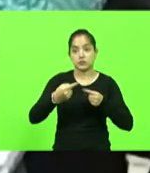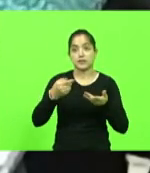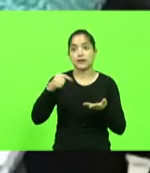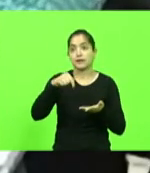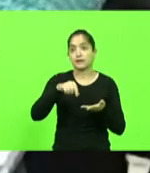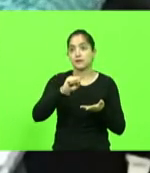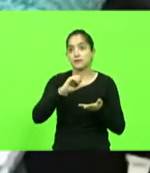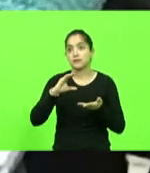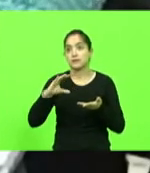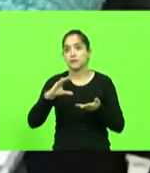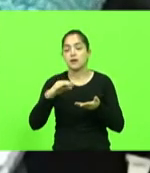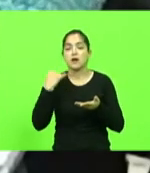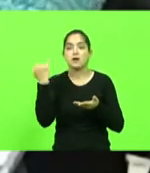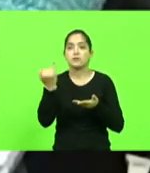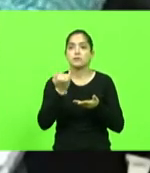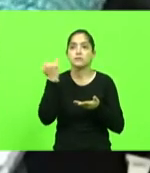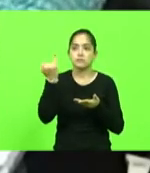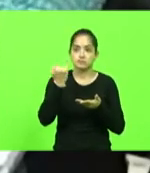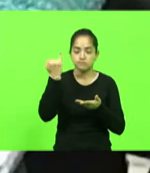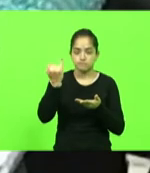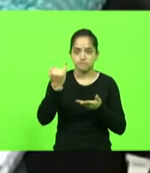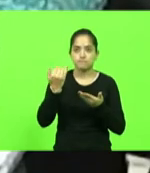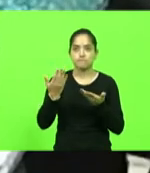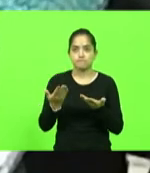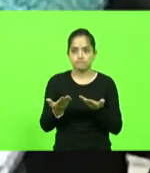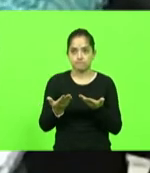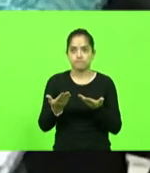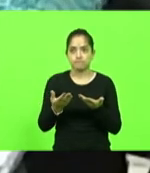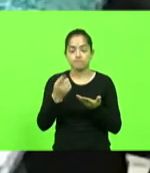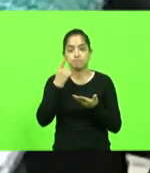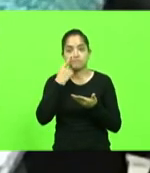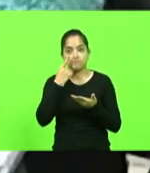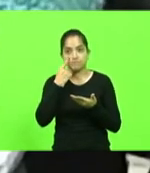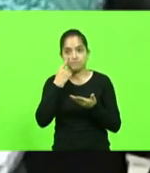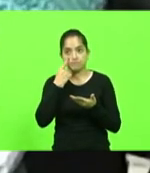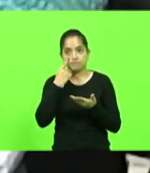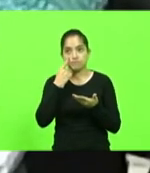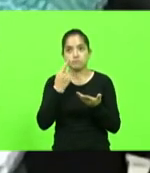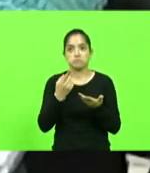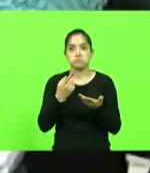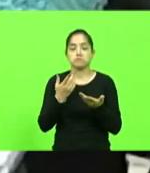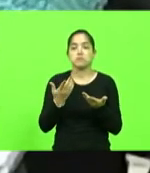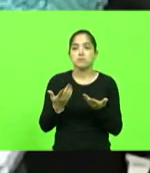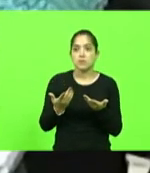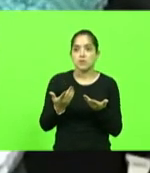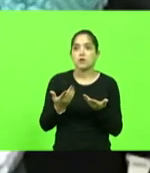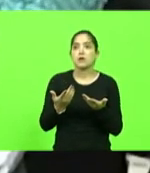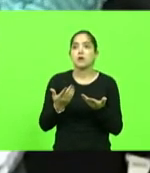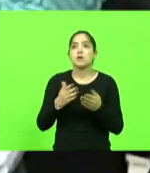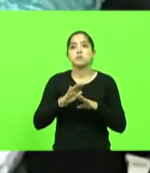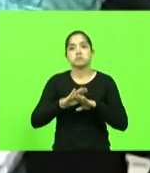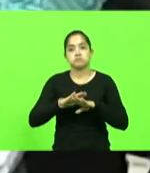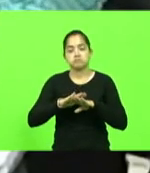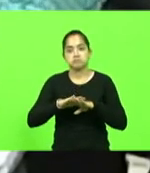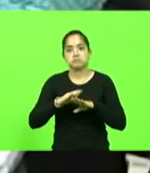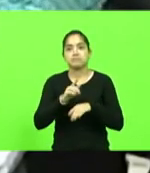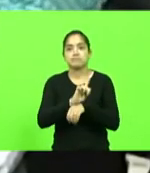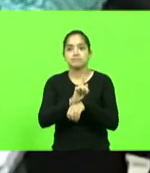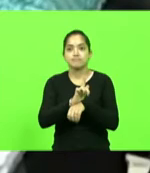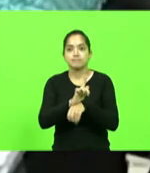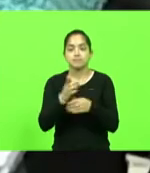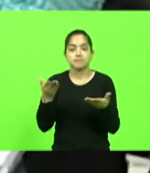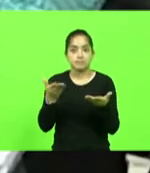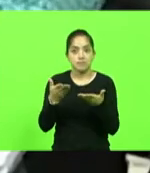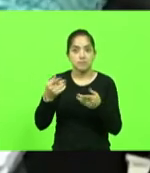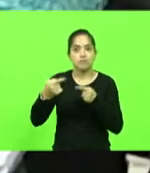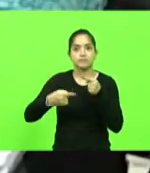a importância da realização da conferência nunca foi questionada, inclusive por parte da gestão, e agora nós estamos em